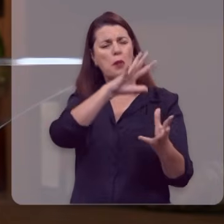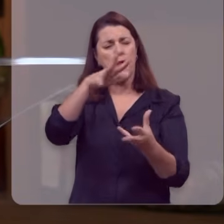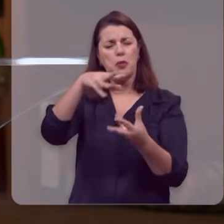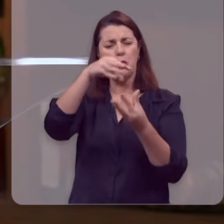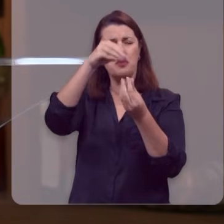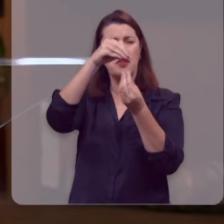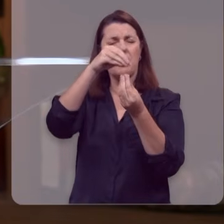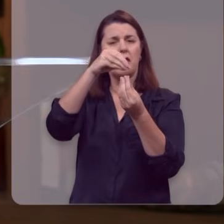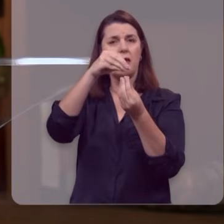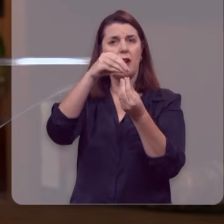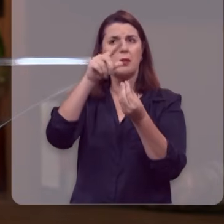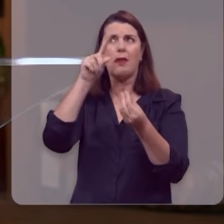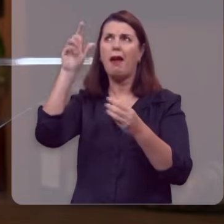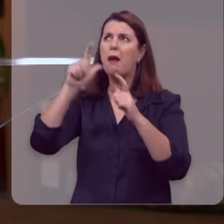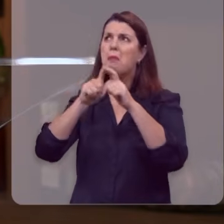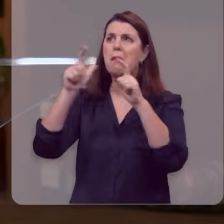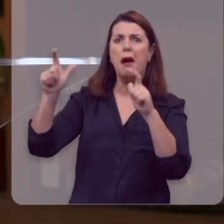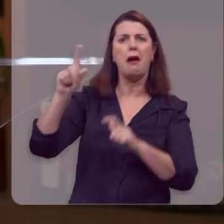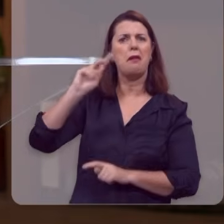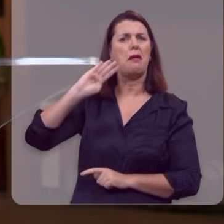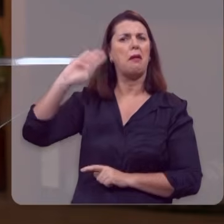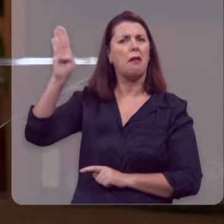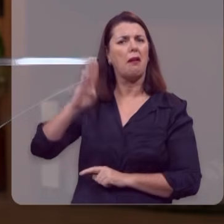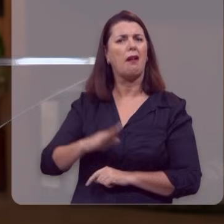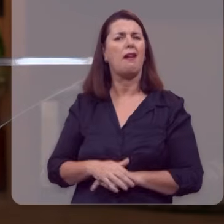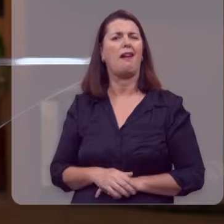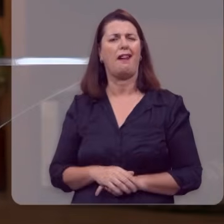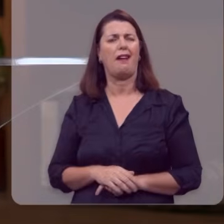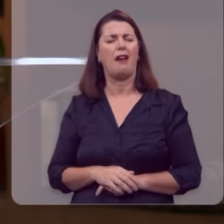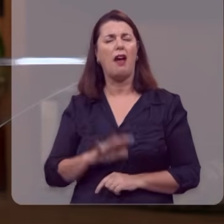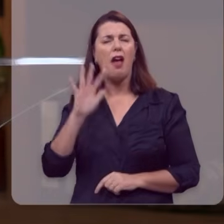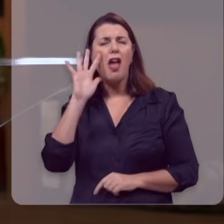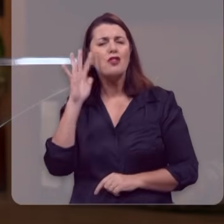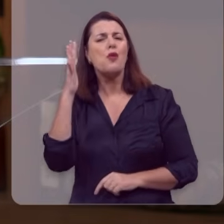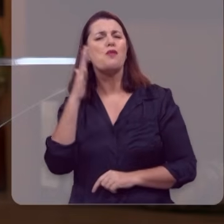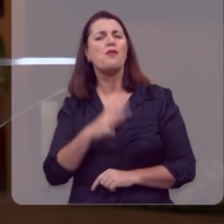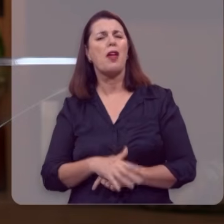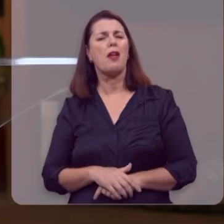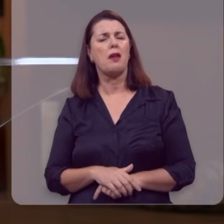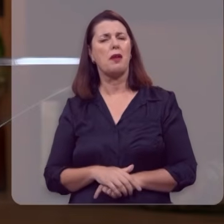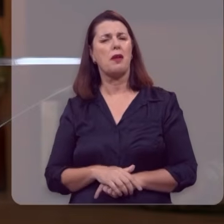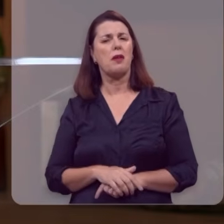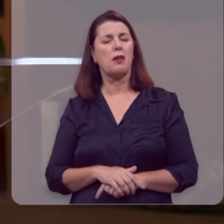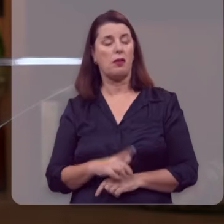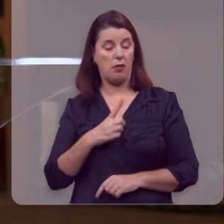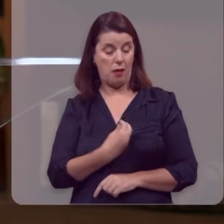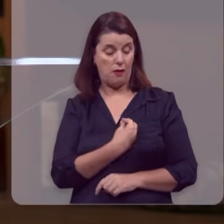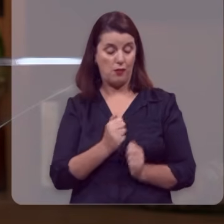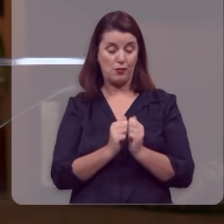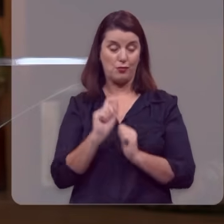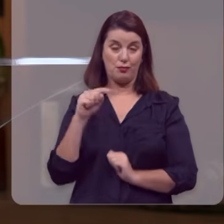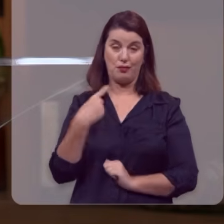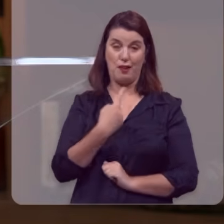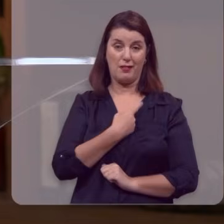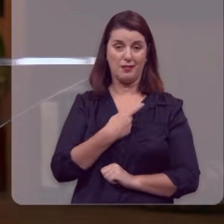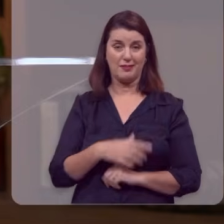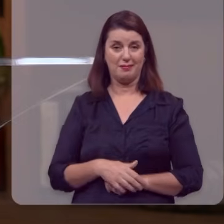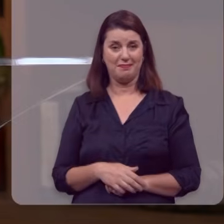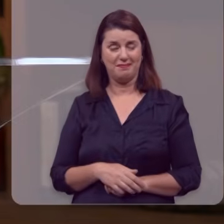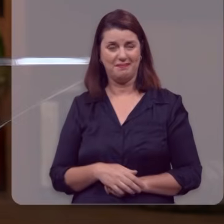criou, porque é transcendente, resolveu habitar entre nós.